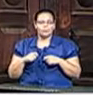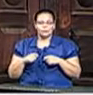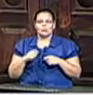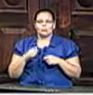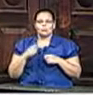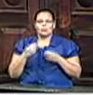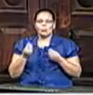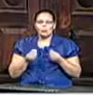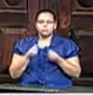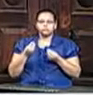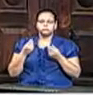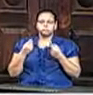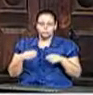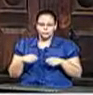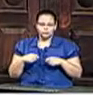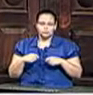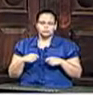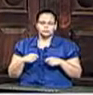como possibilitou,